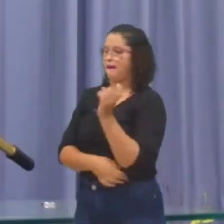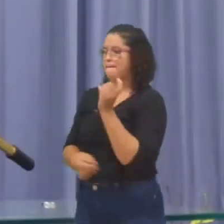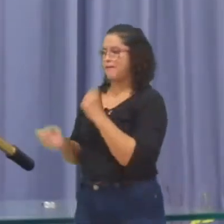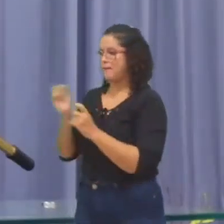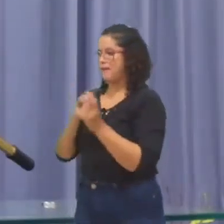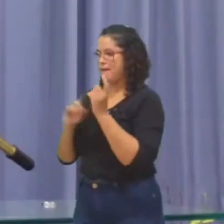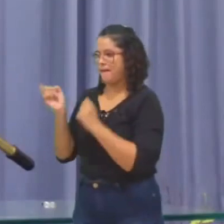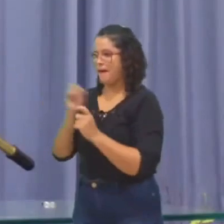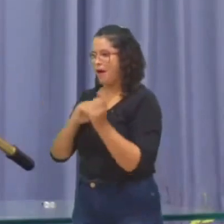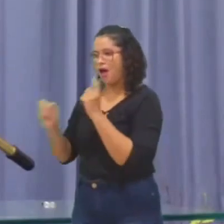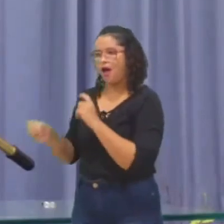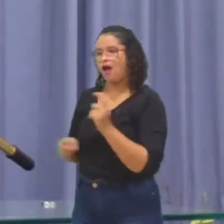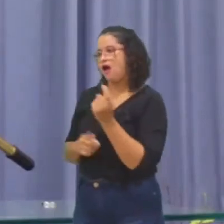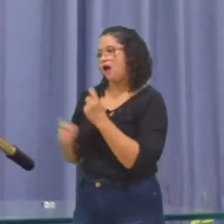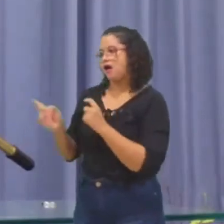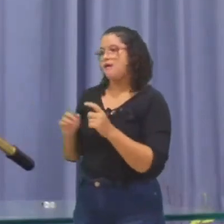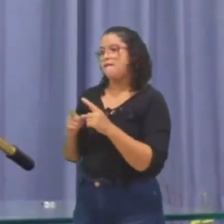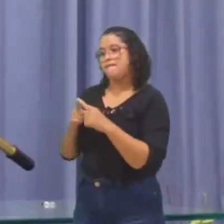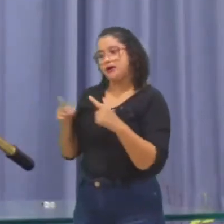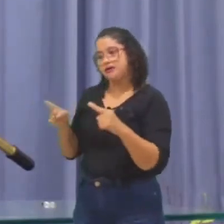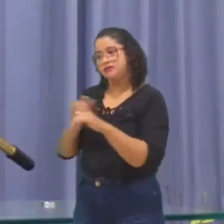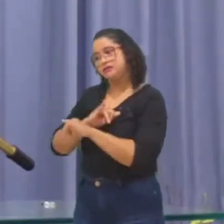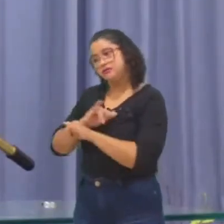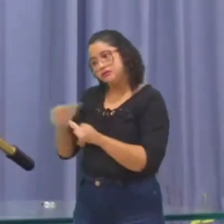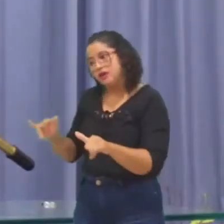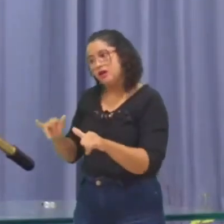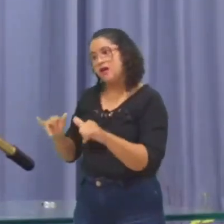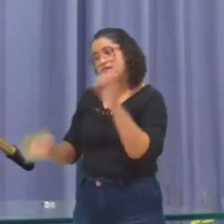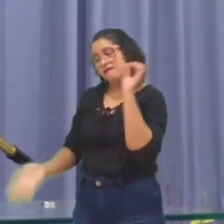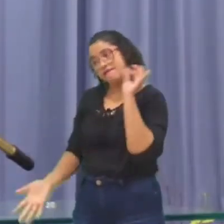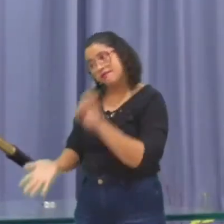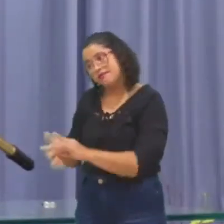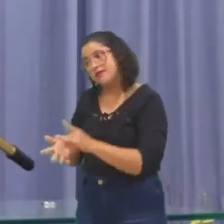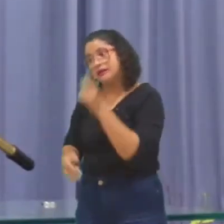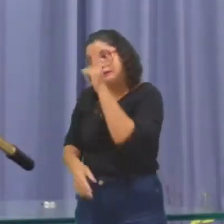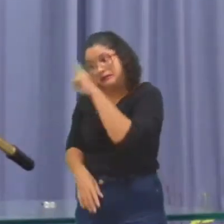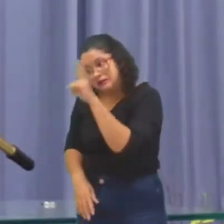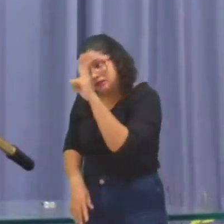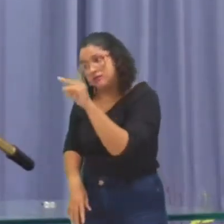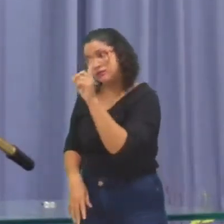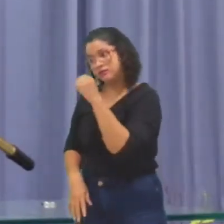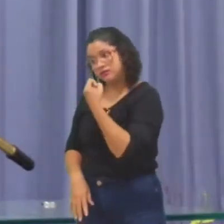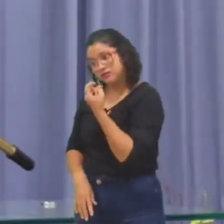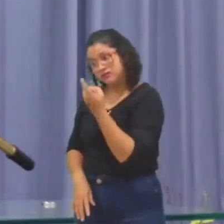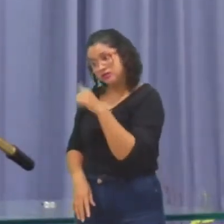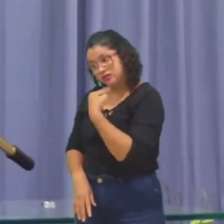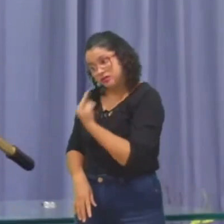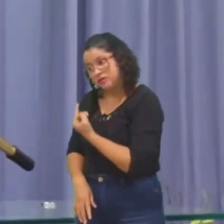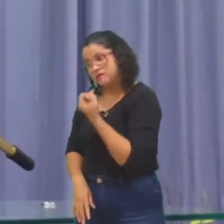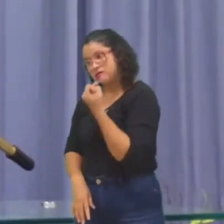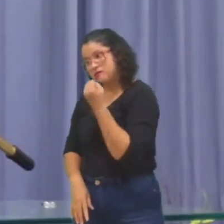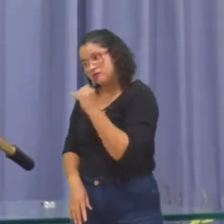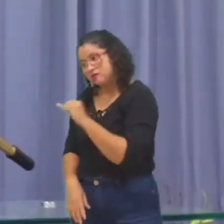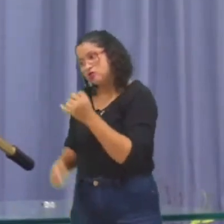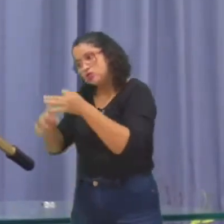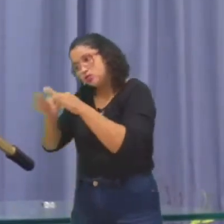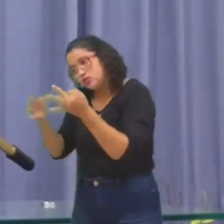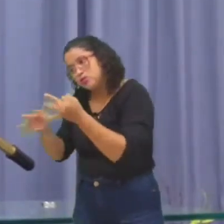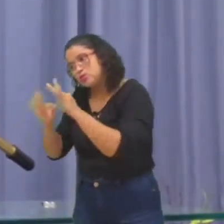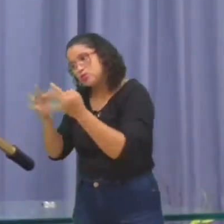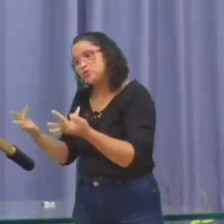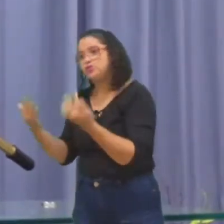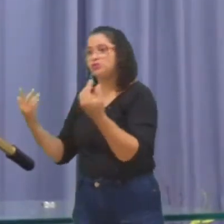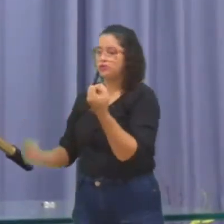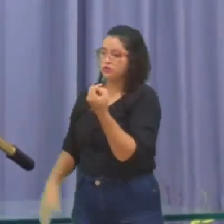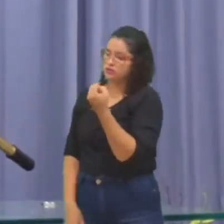contaram toda a verdade, sim, ao povo, mas lembraram ao povo: se nós nos humilharmos, não é?